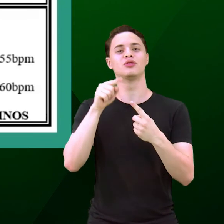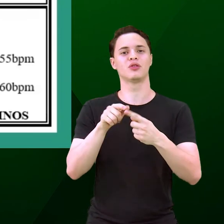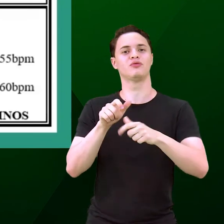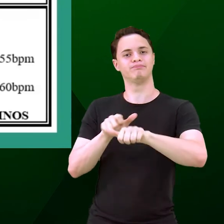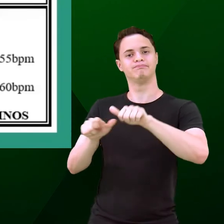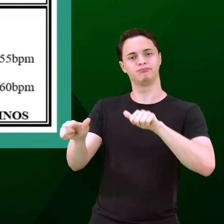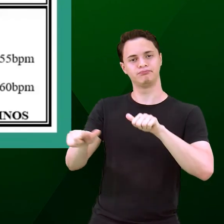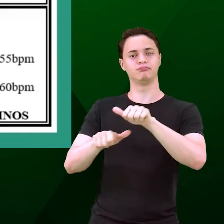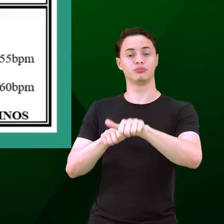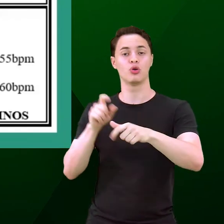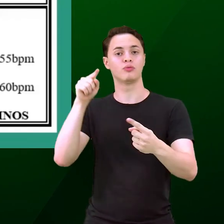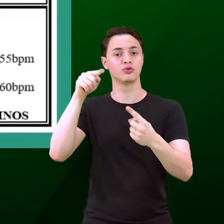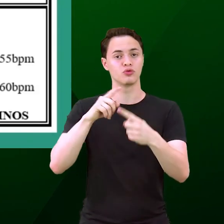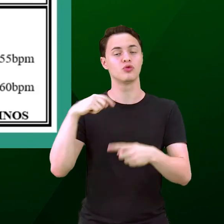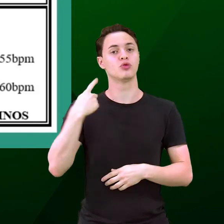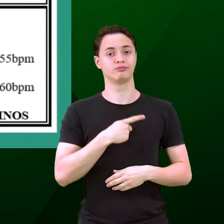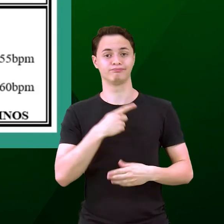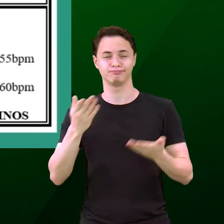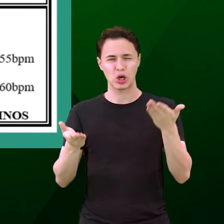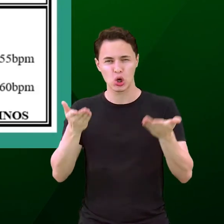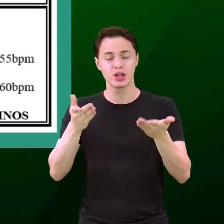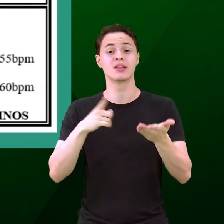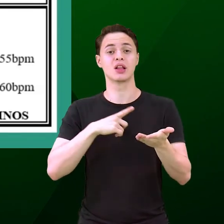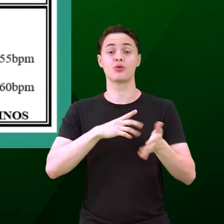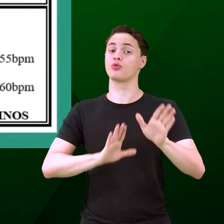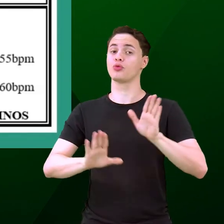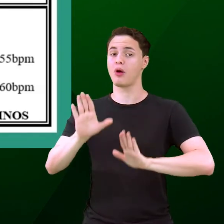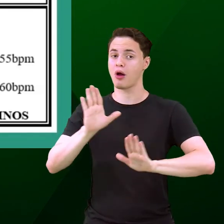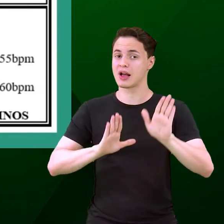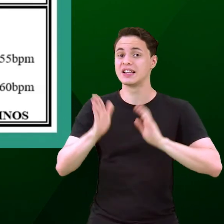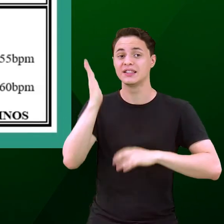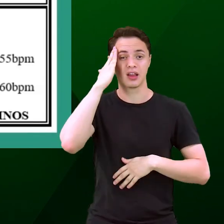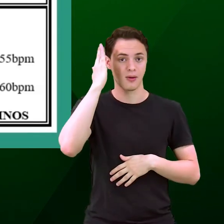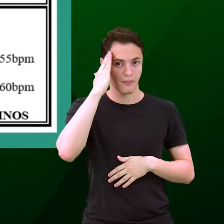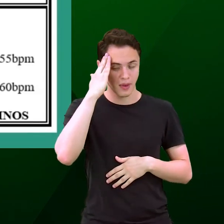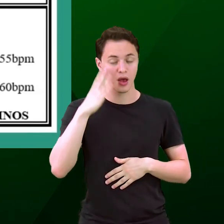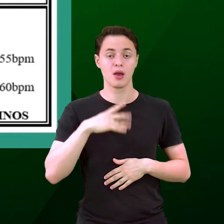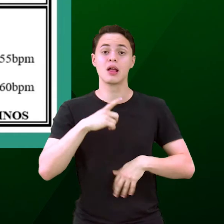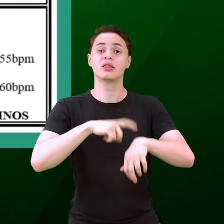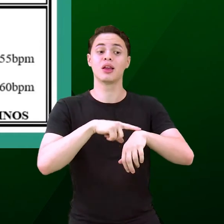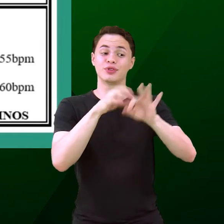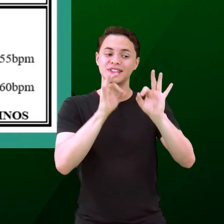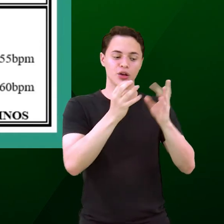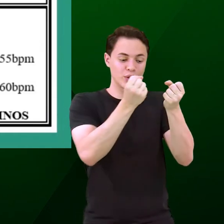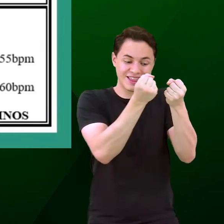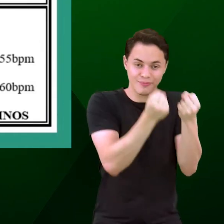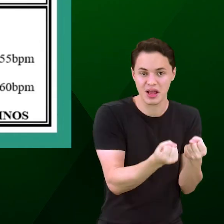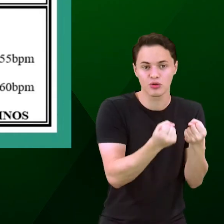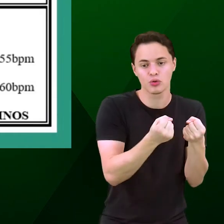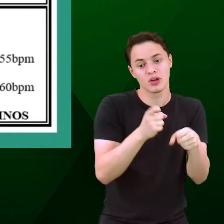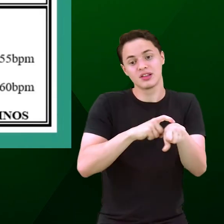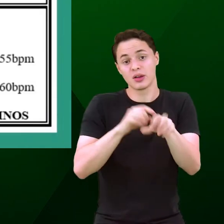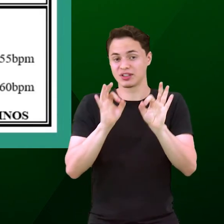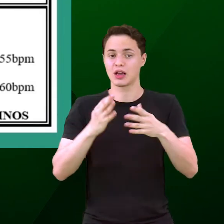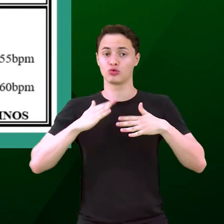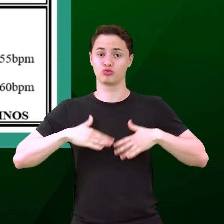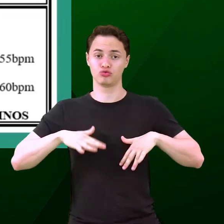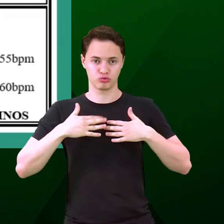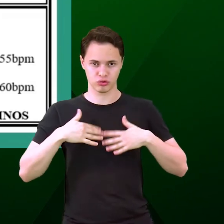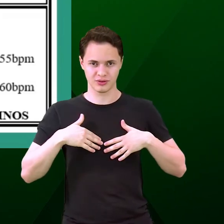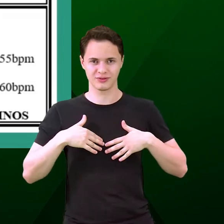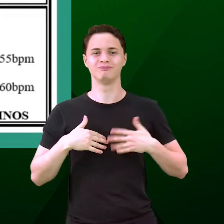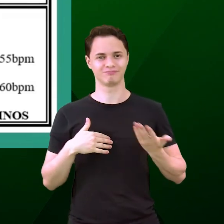a planilha para vocês como que isso ocorre. Tá? Passo 4, com volta calma, que a gente chama de solto na corrida. Então, vou